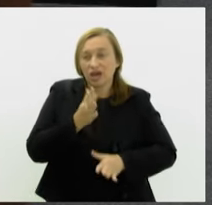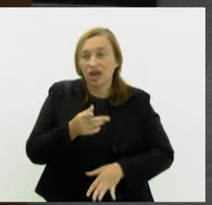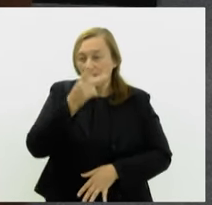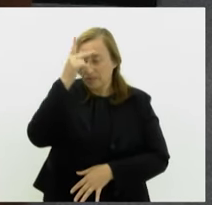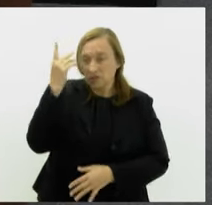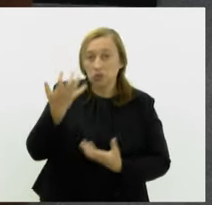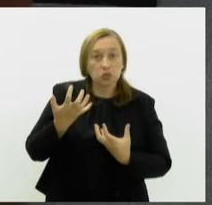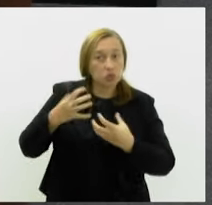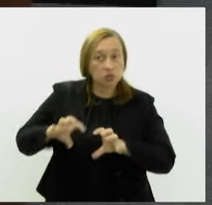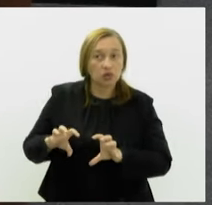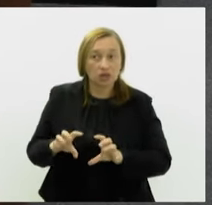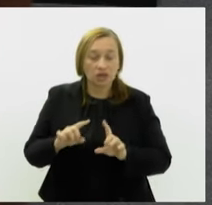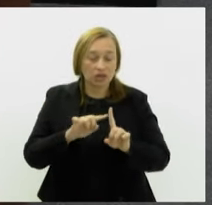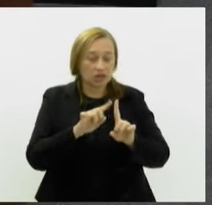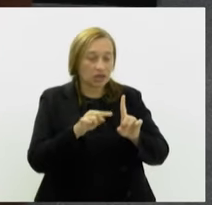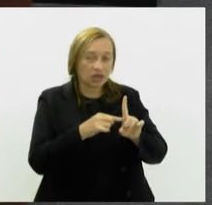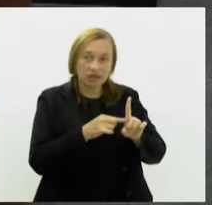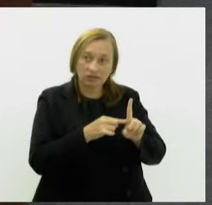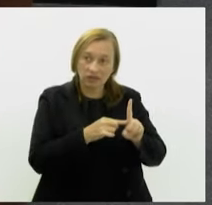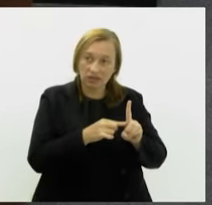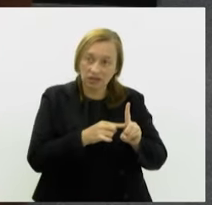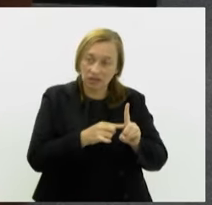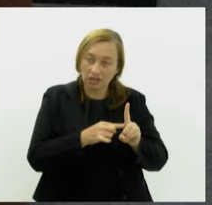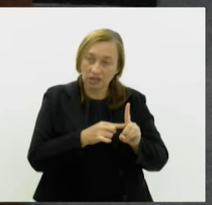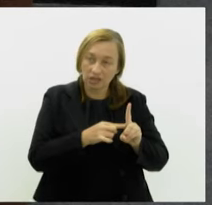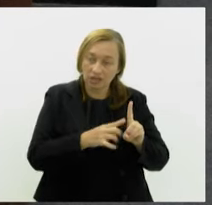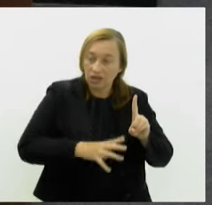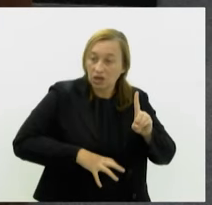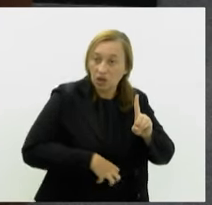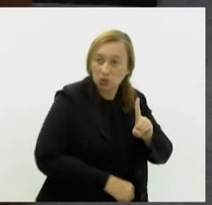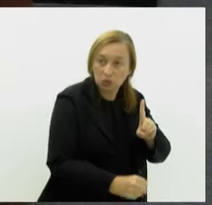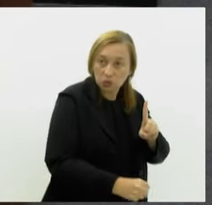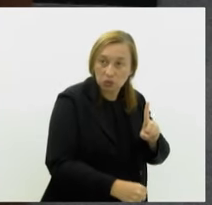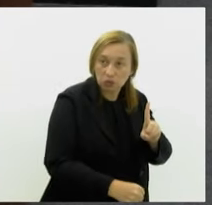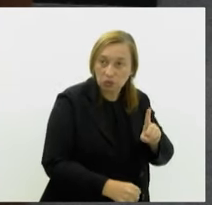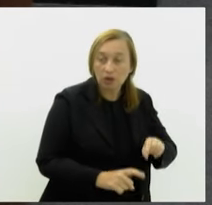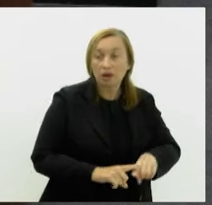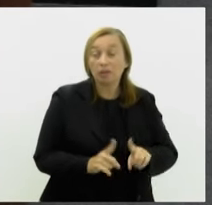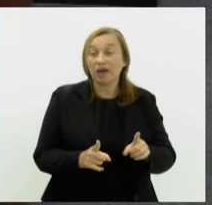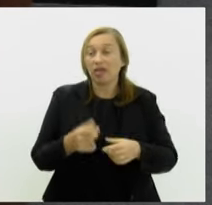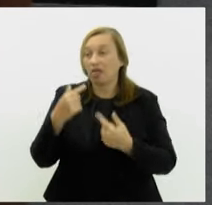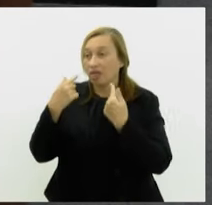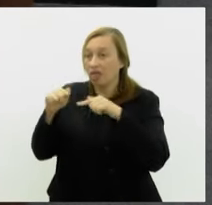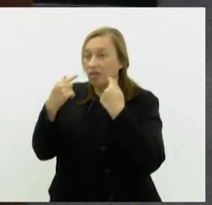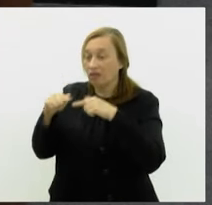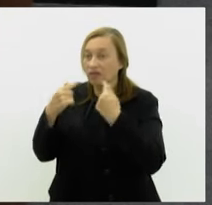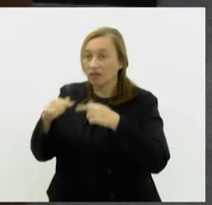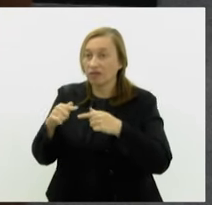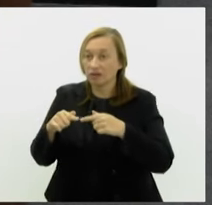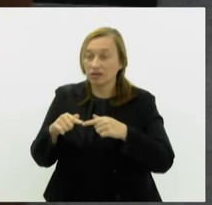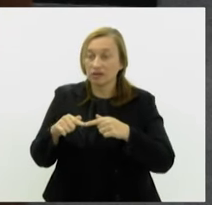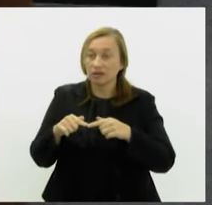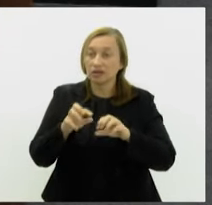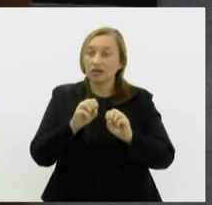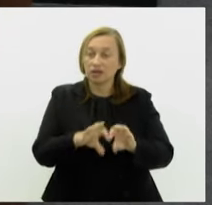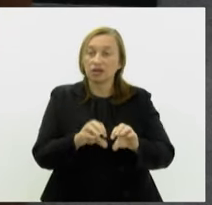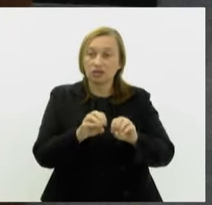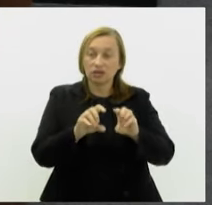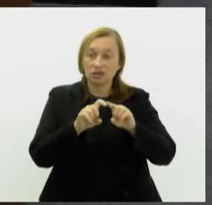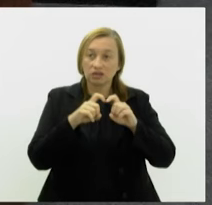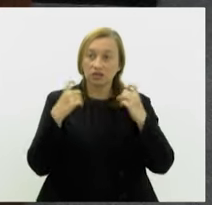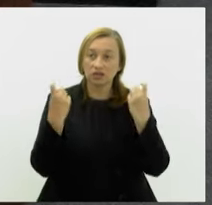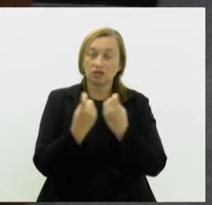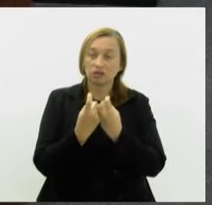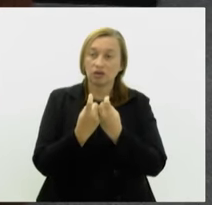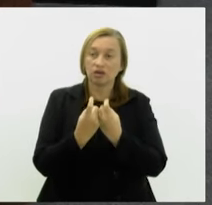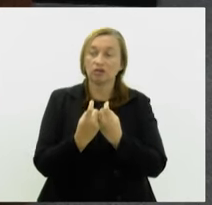quer que a gravidez indesejada gere um aborto, mas também critica a educação sexual nas escolas